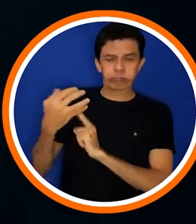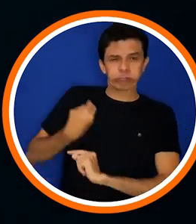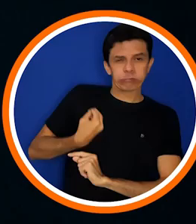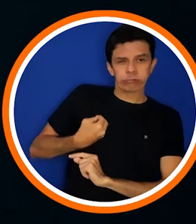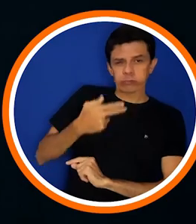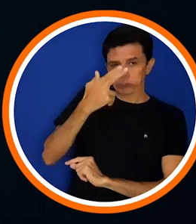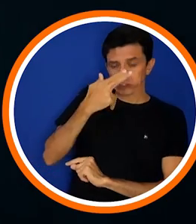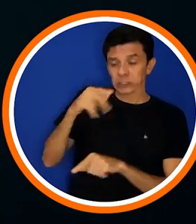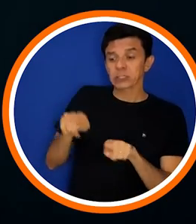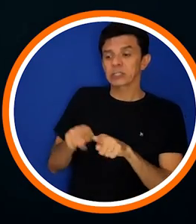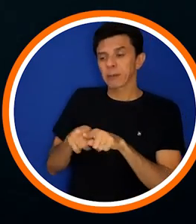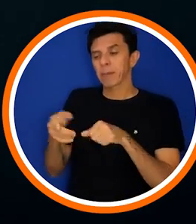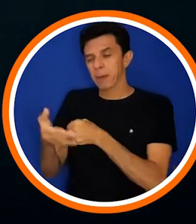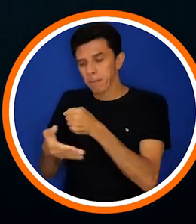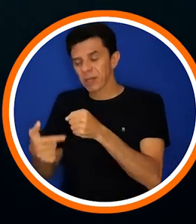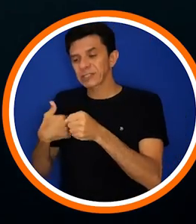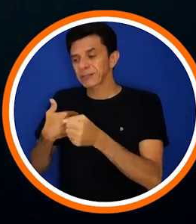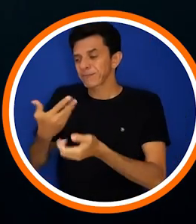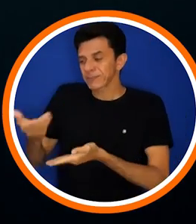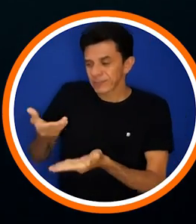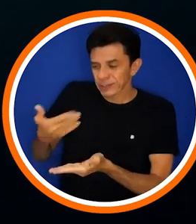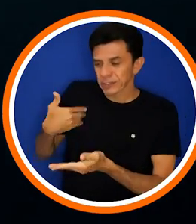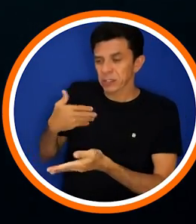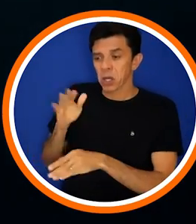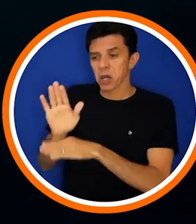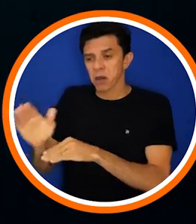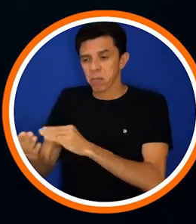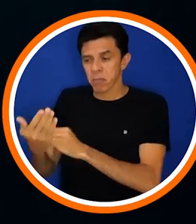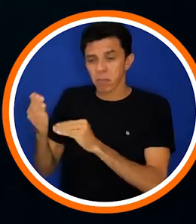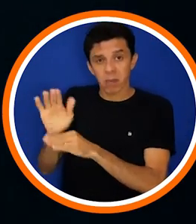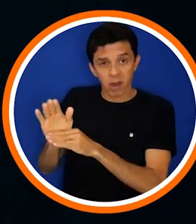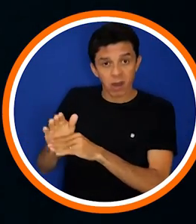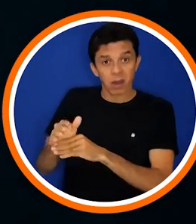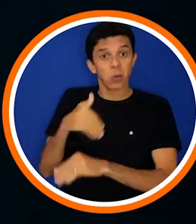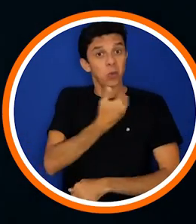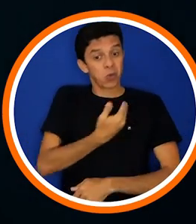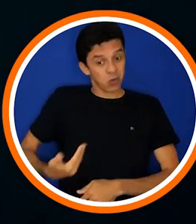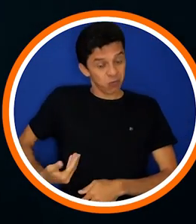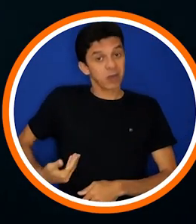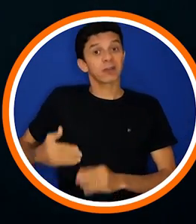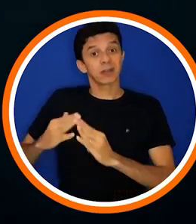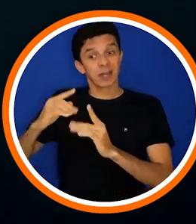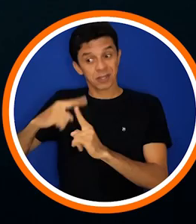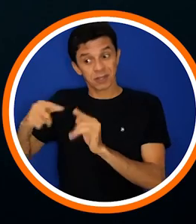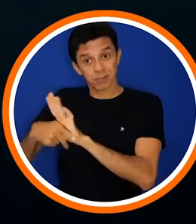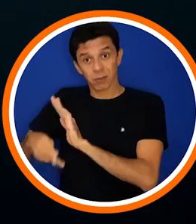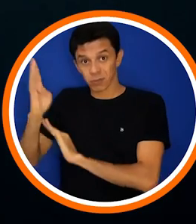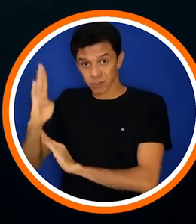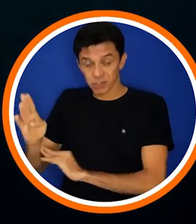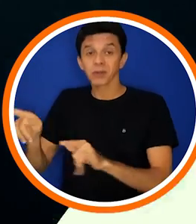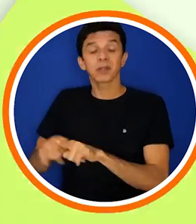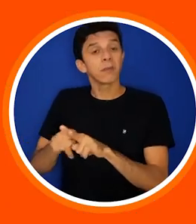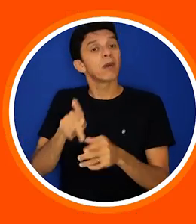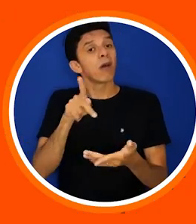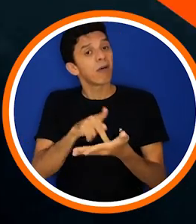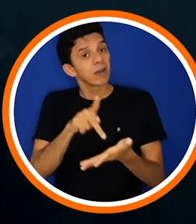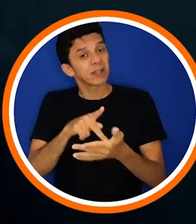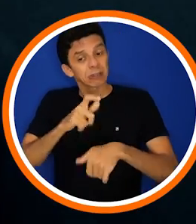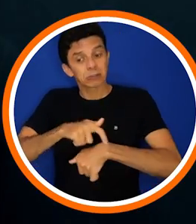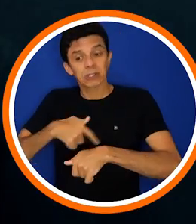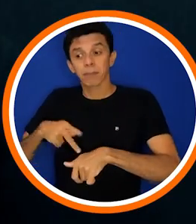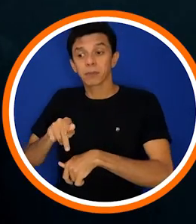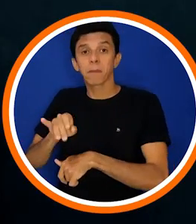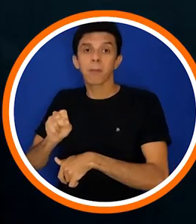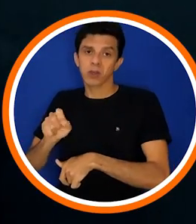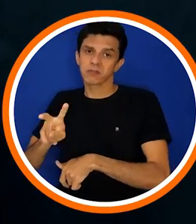Cristã, Fundamentos da Convivência e da Colaboração, o Estado e a Igreja no Brasil e a Verdade no Tempo de Pós-Verdade.